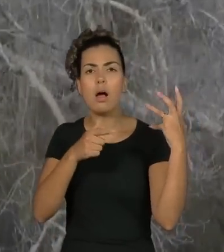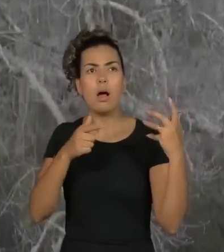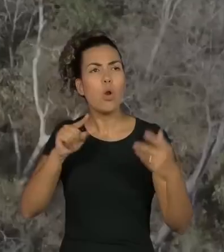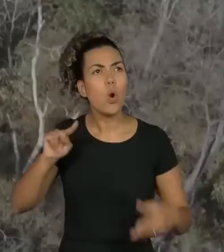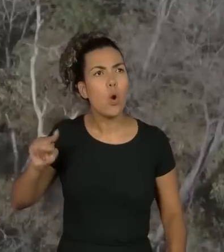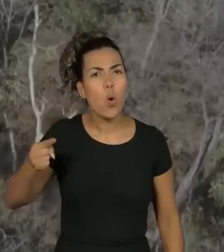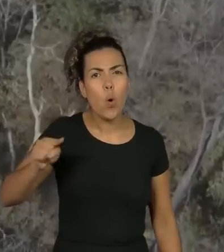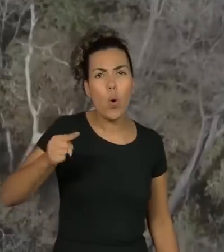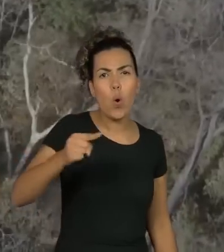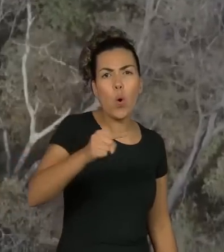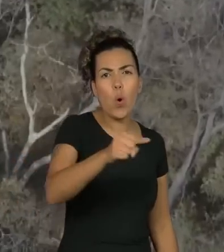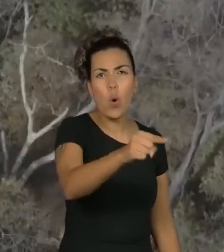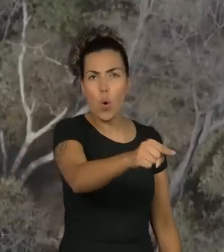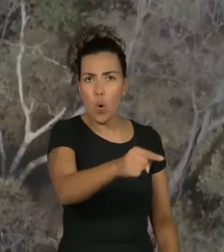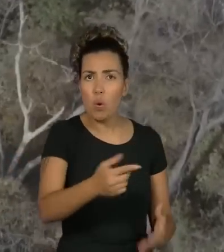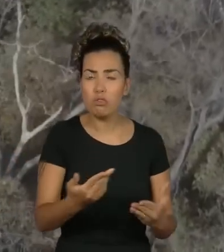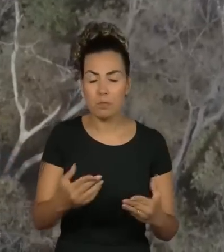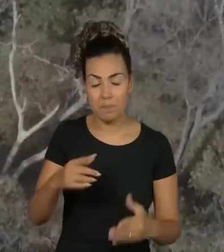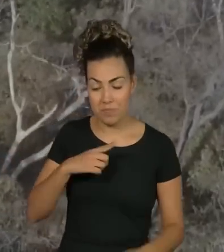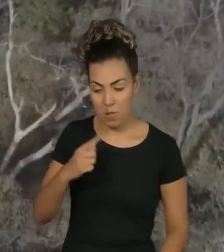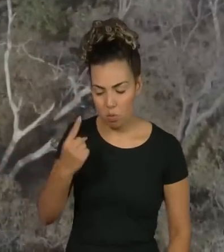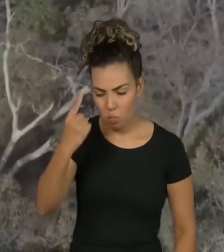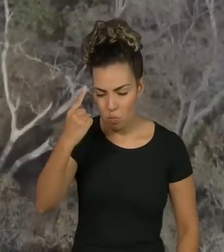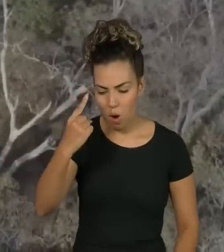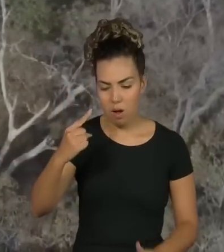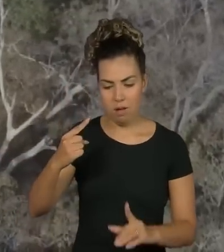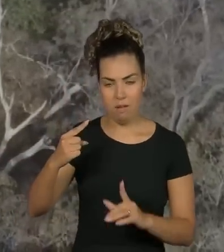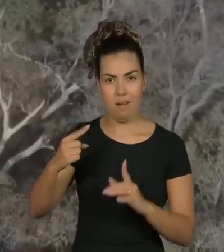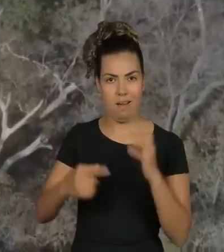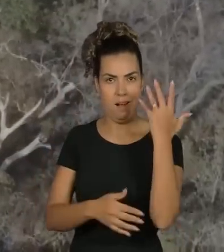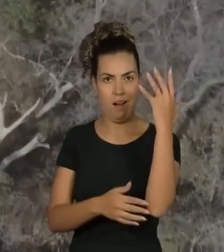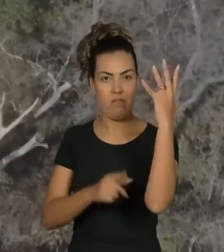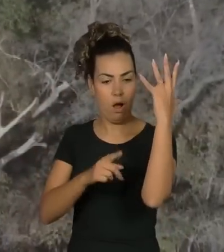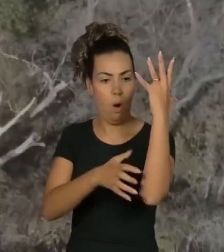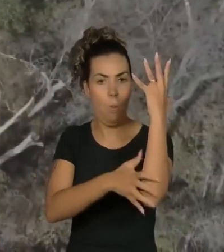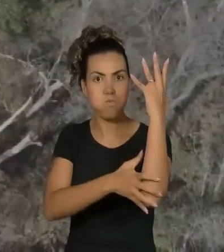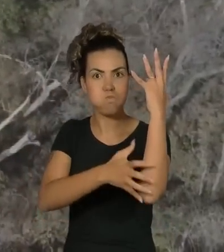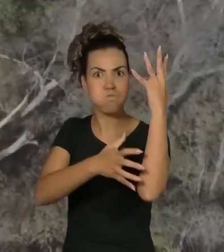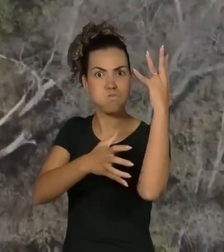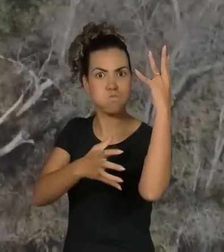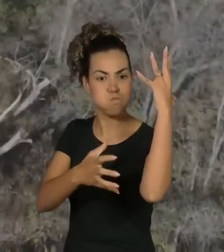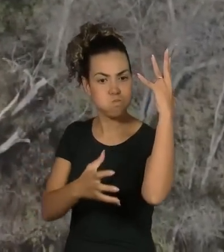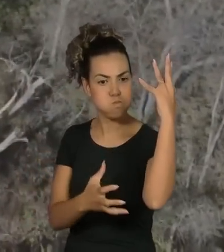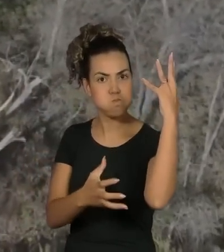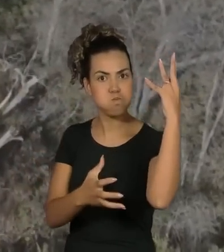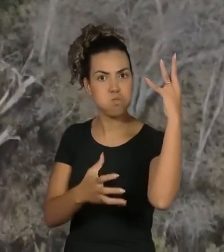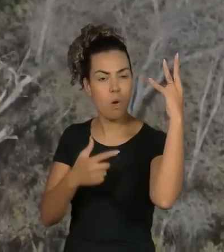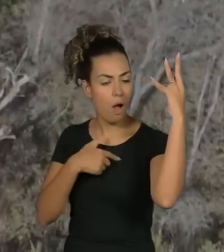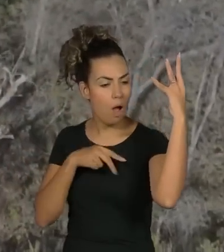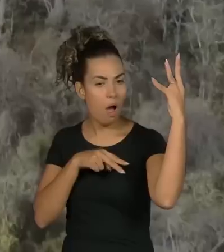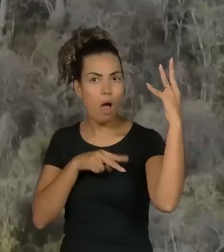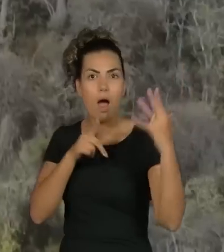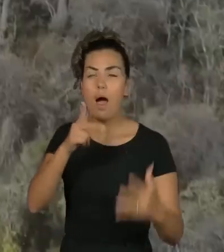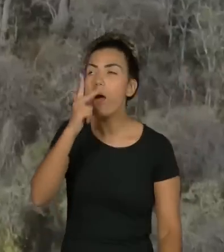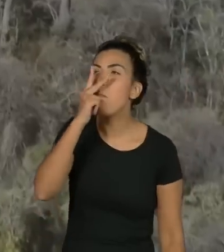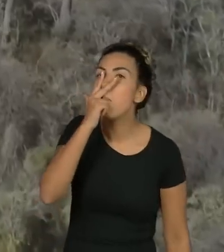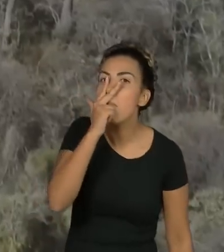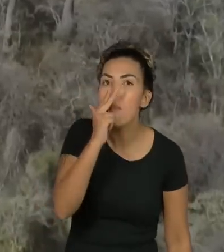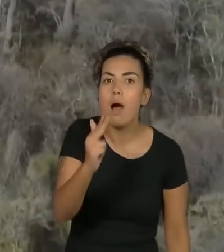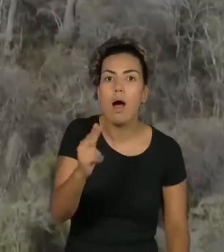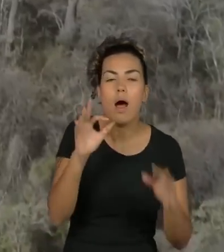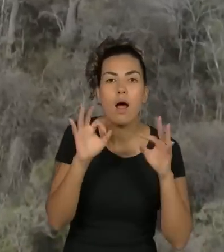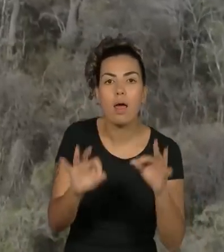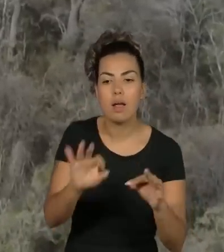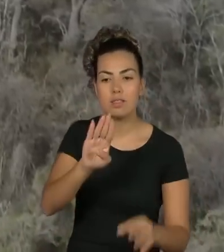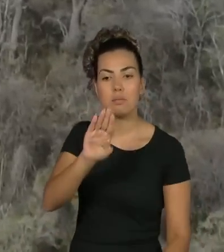visitados. Tem uma árvore que é a barriguda, que ela lembra muito os baobás, né,